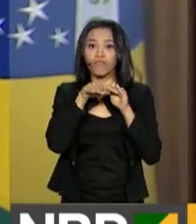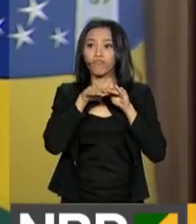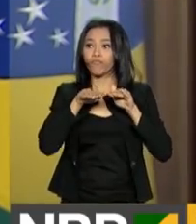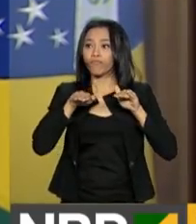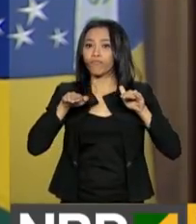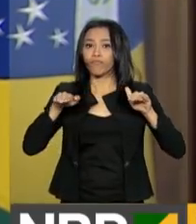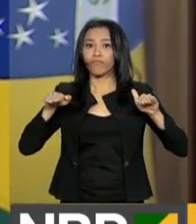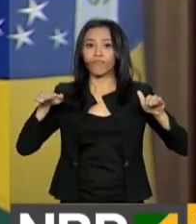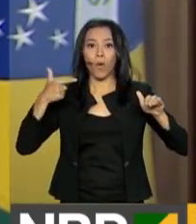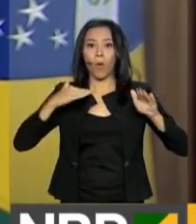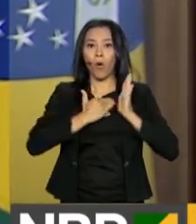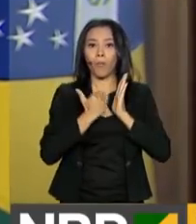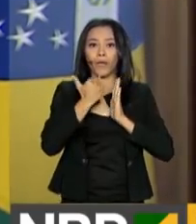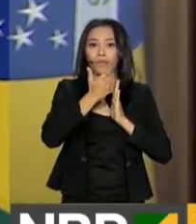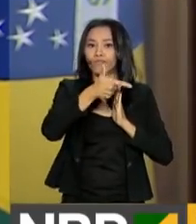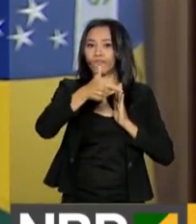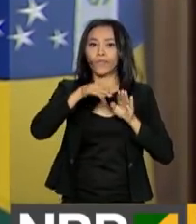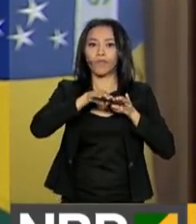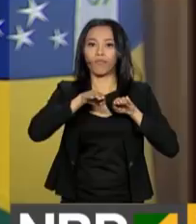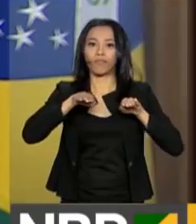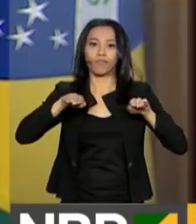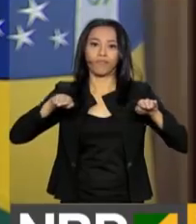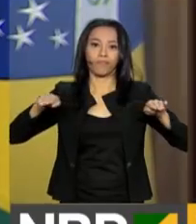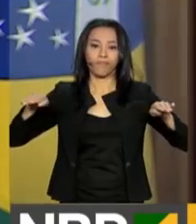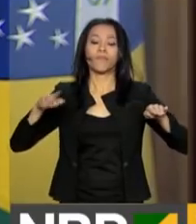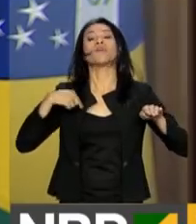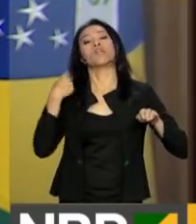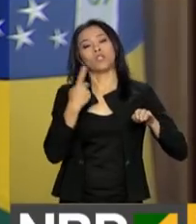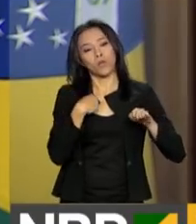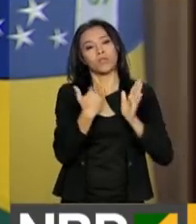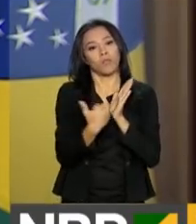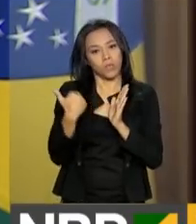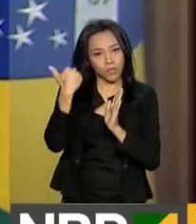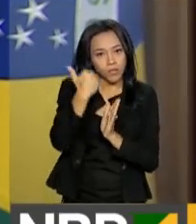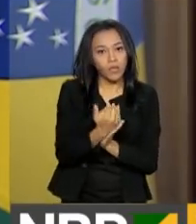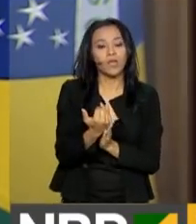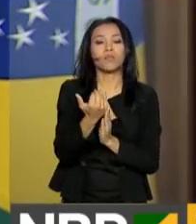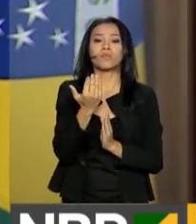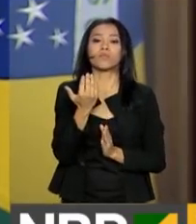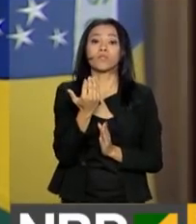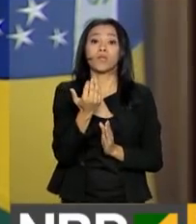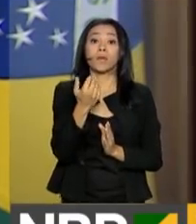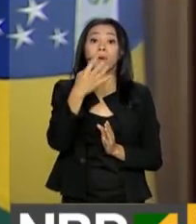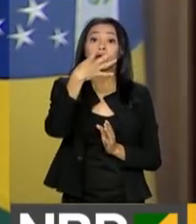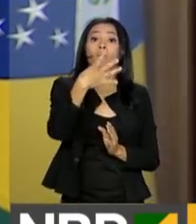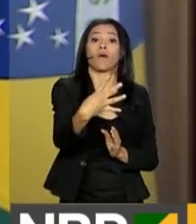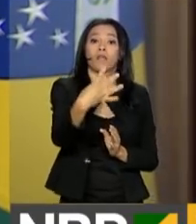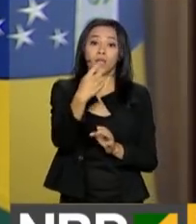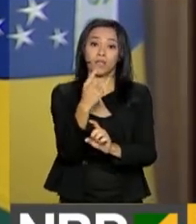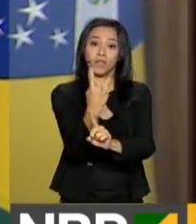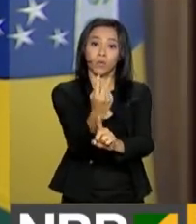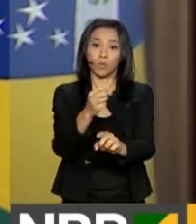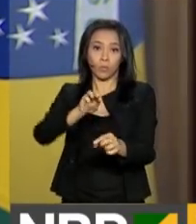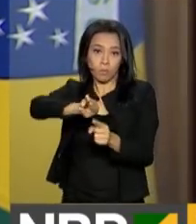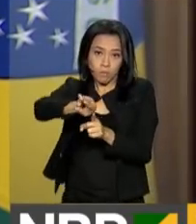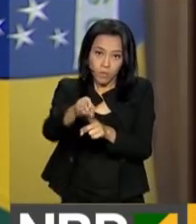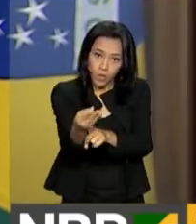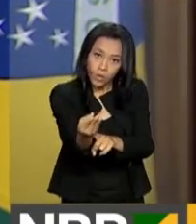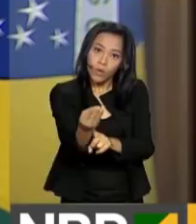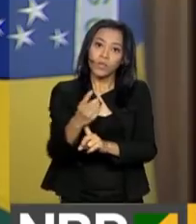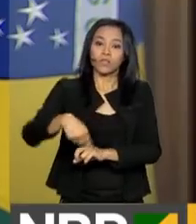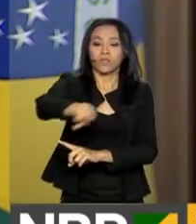anos de investimentos congelados e nós aumentamos alimentação para 41 milhões de